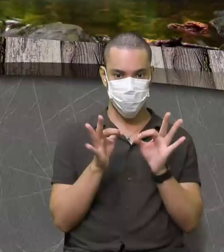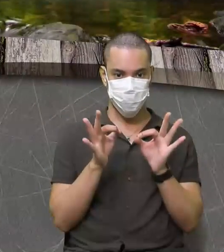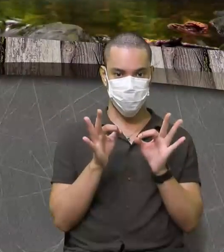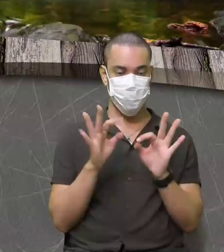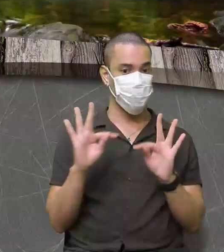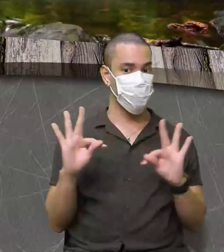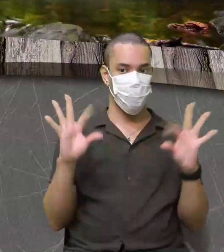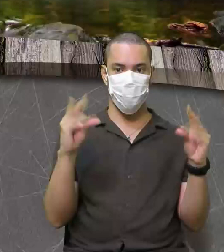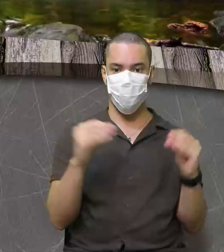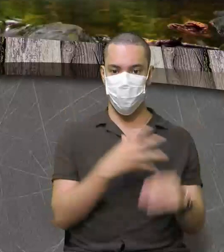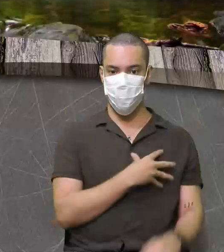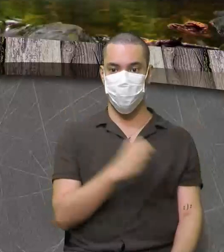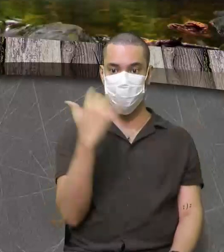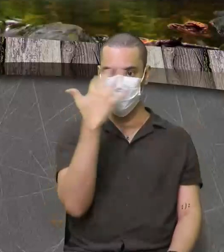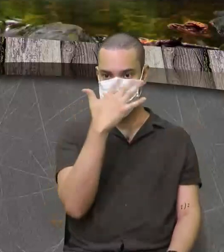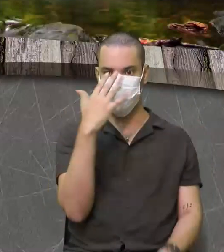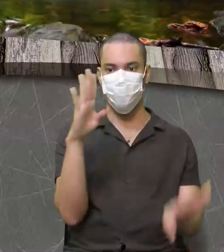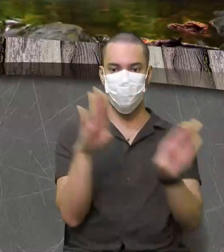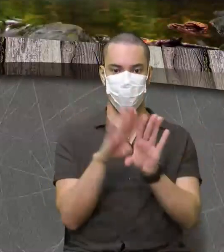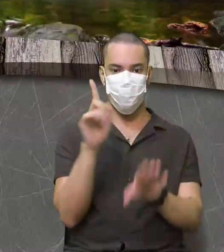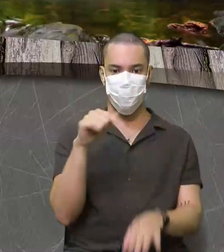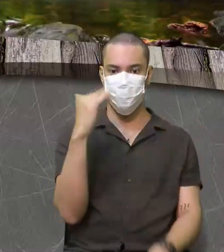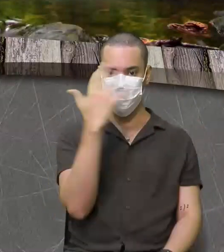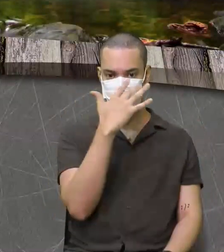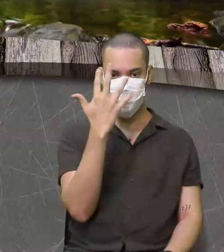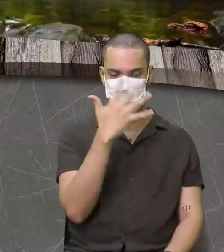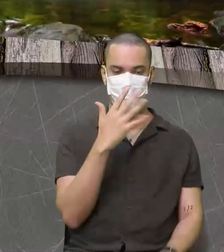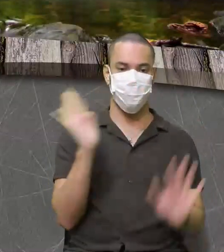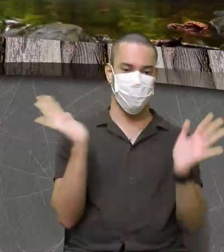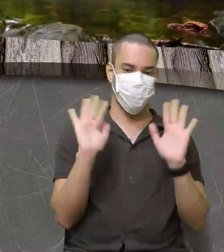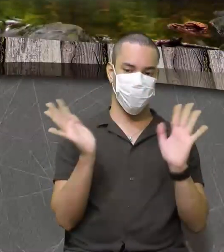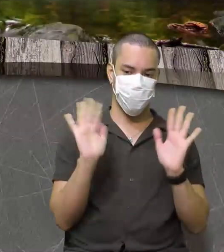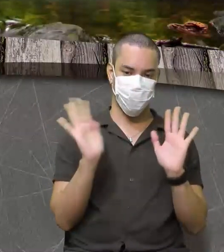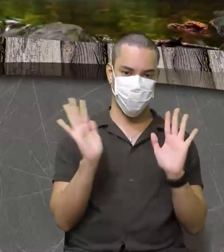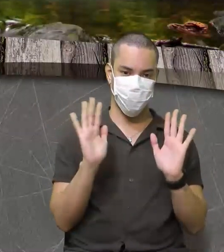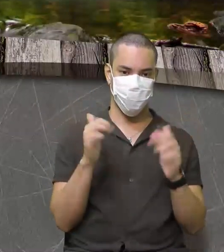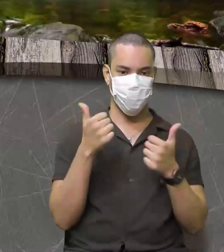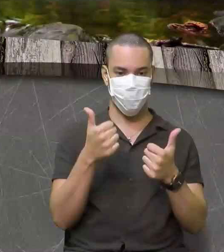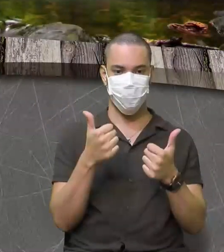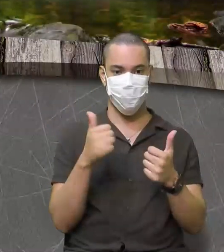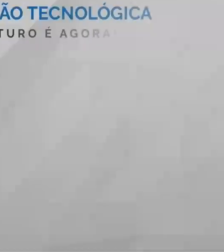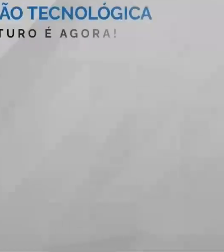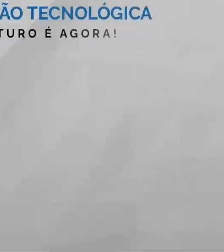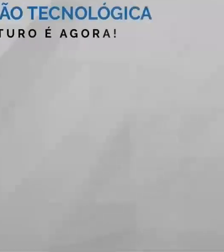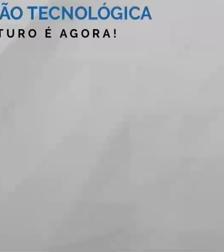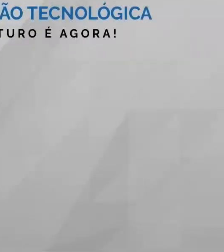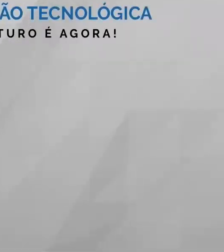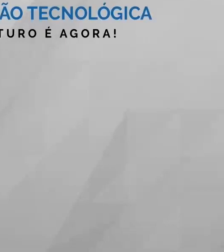daltônicos vai ser filhos também daltônicos. Tchau, tchau, galera. Valeu, pessoal. Até a próxima.